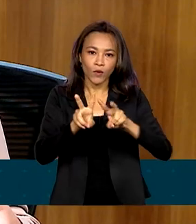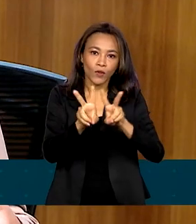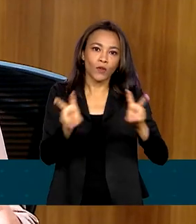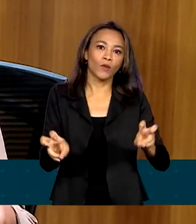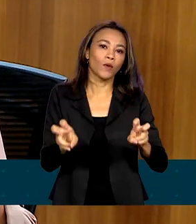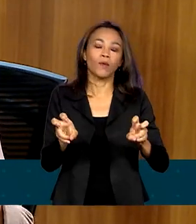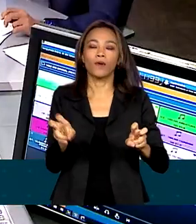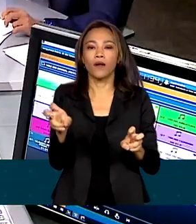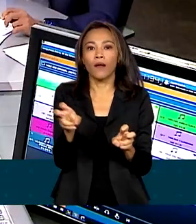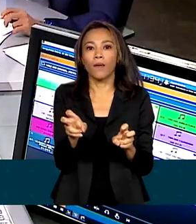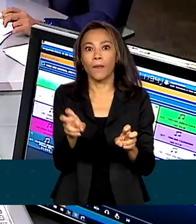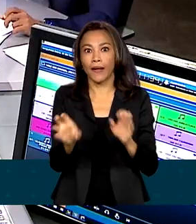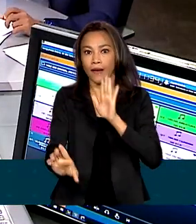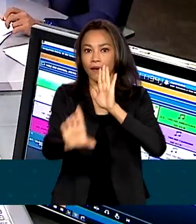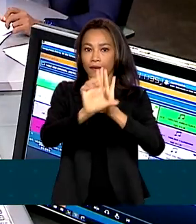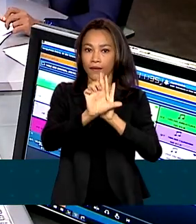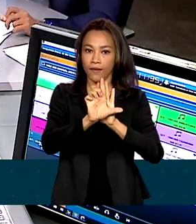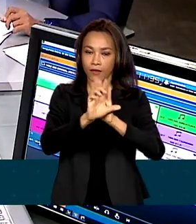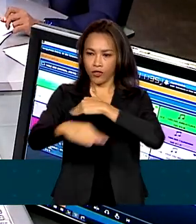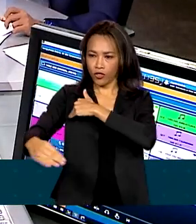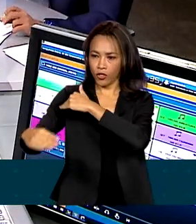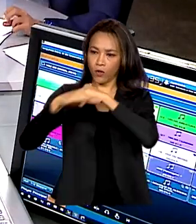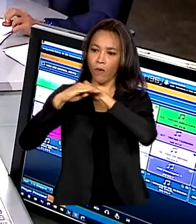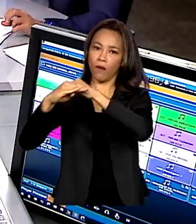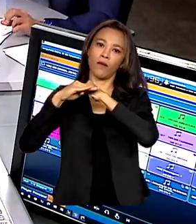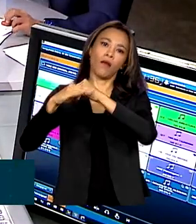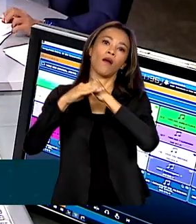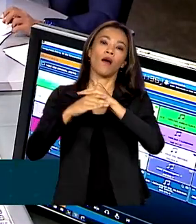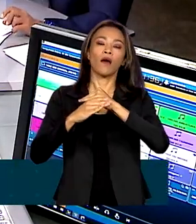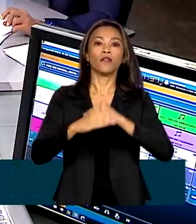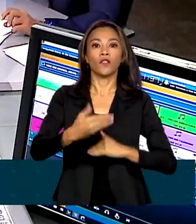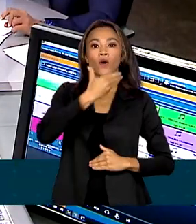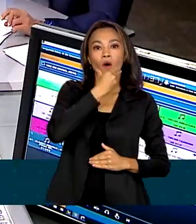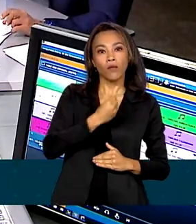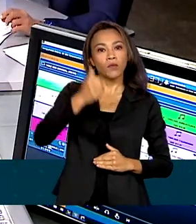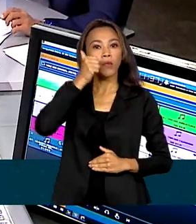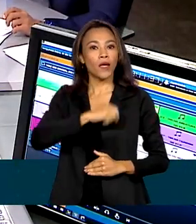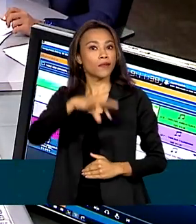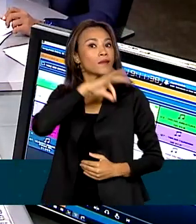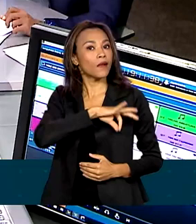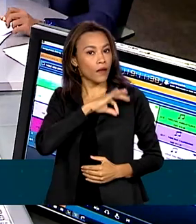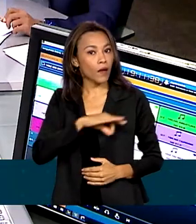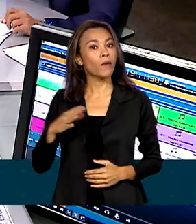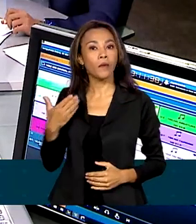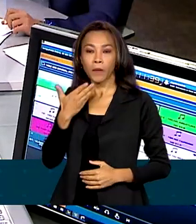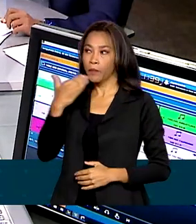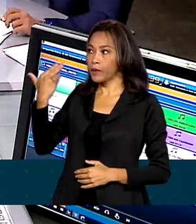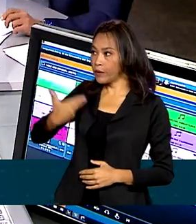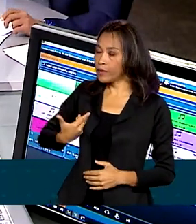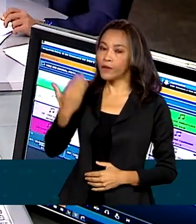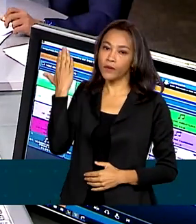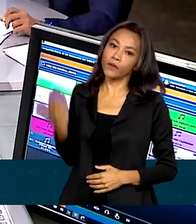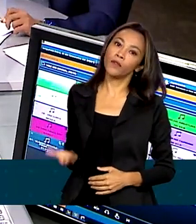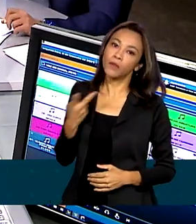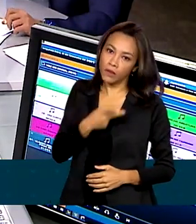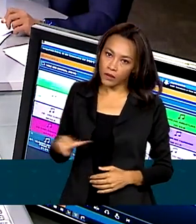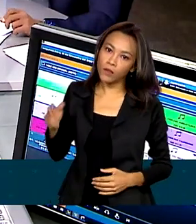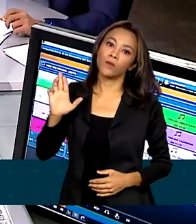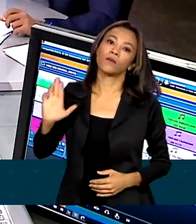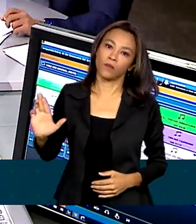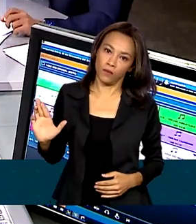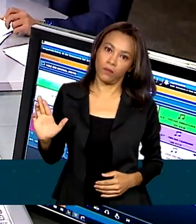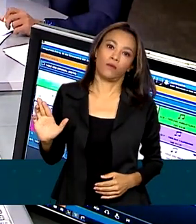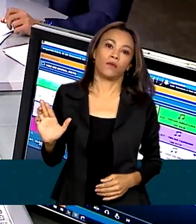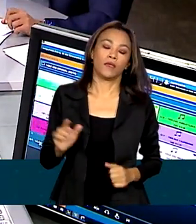igualdade salarial para homens e mulheres a pedido do presidente Lula, eu acho que é importante dizer isso, a pedido do presidente